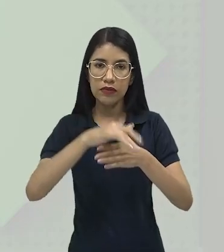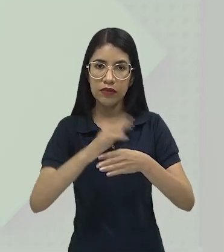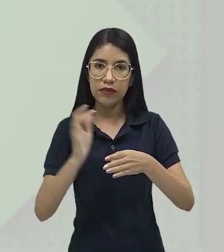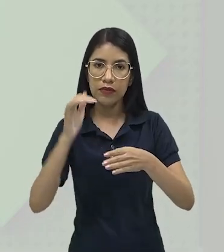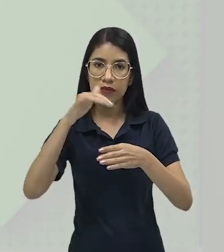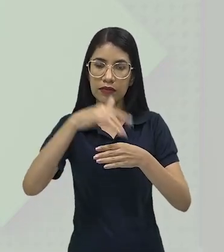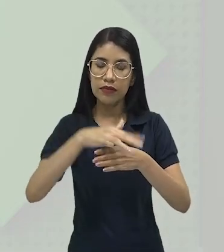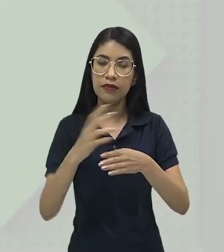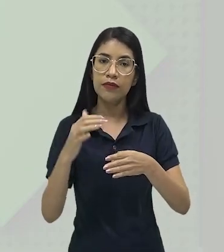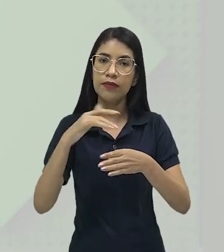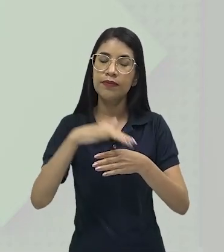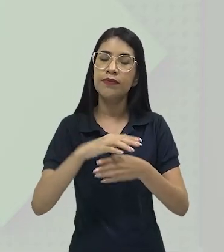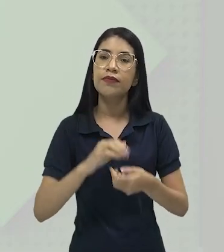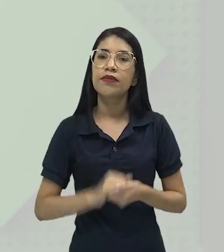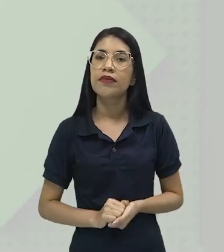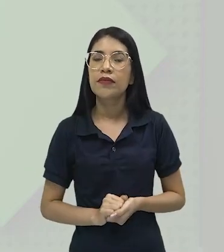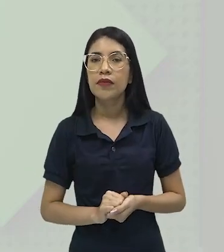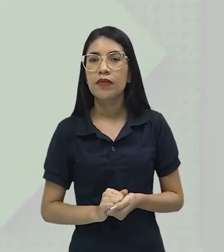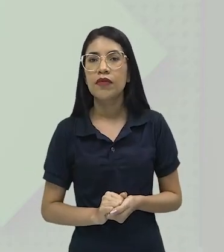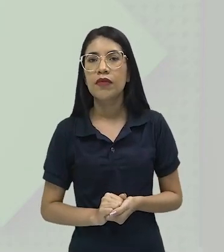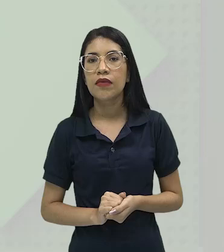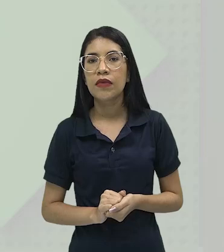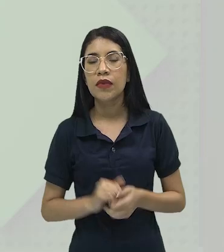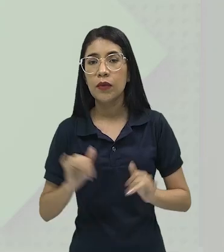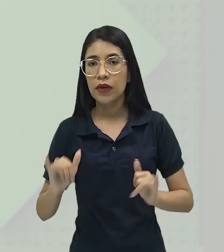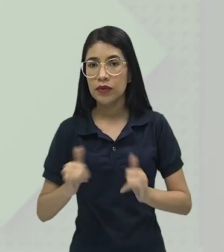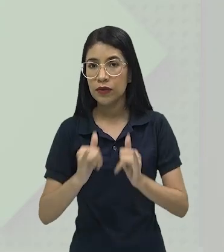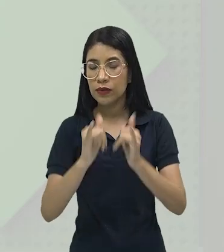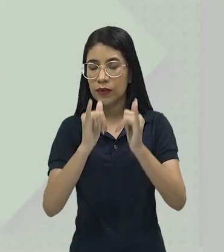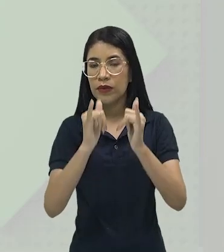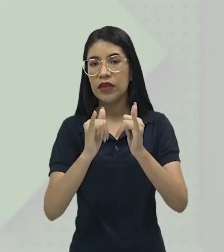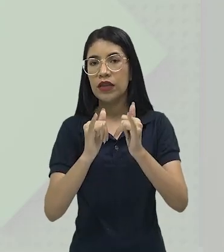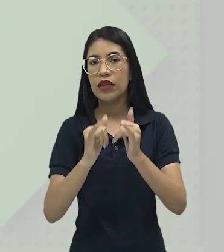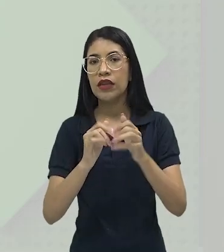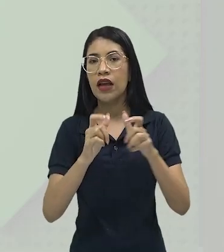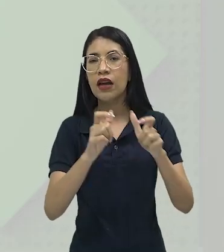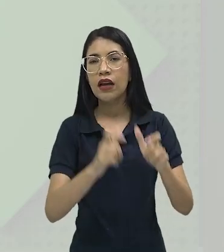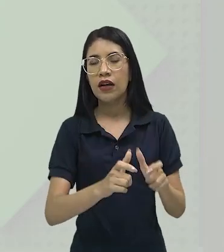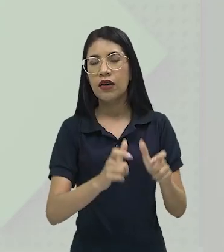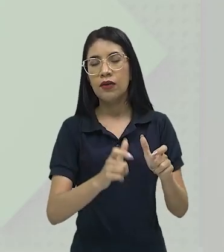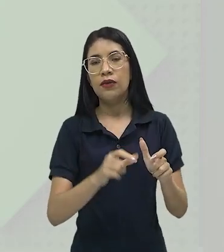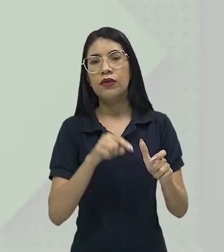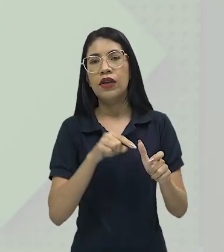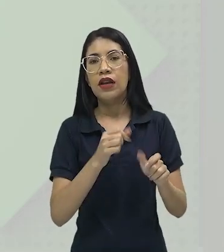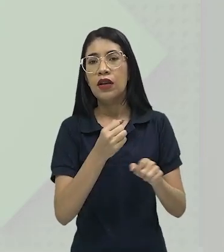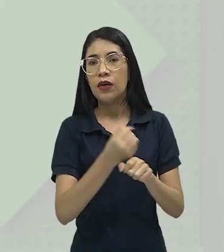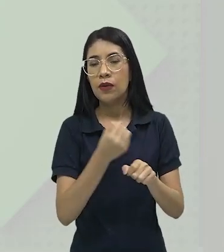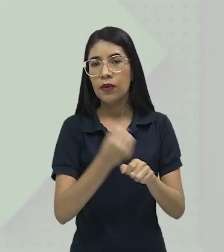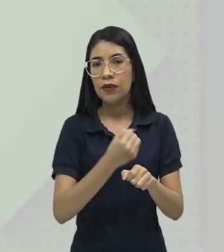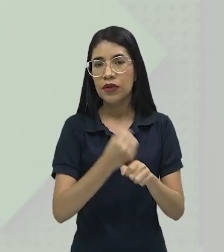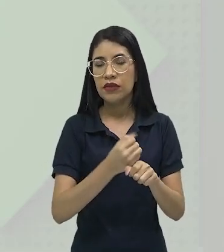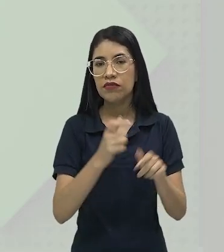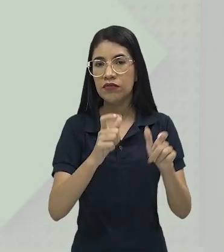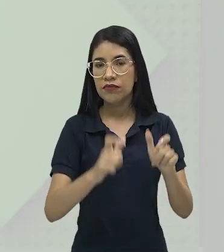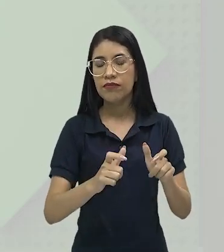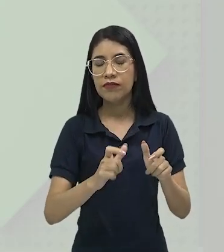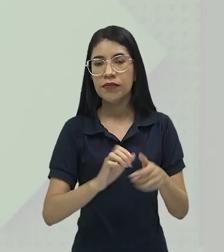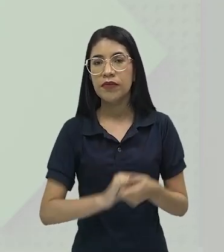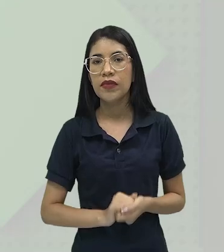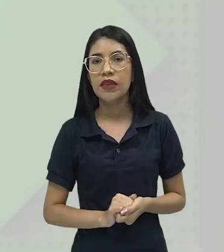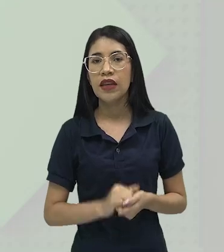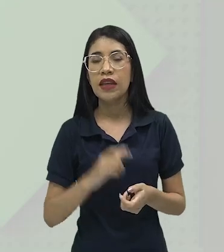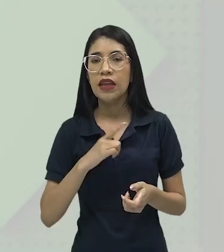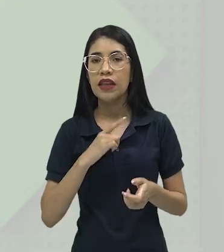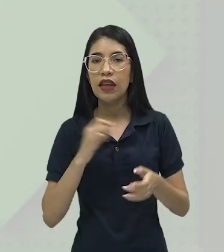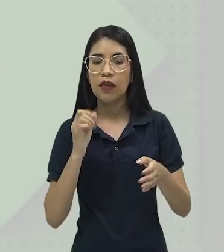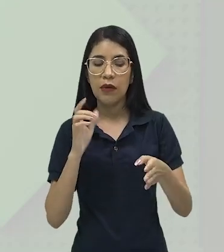né? Então, normalmente, nós temos essas usinas instaladas em um local, né, onde a gente vai ter